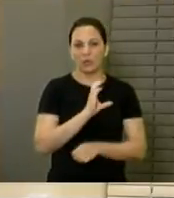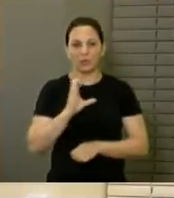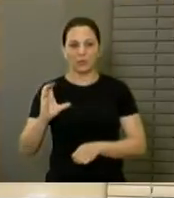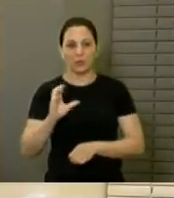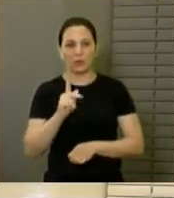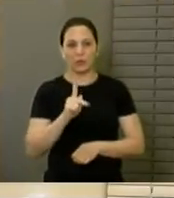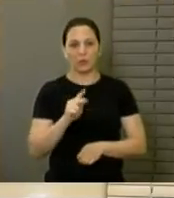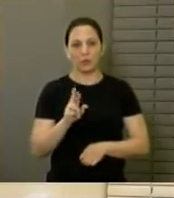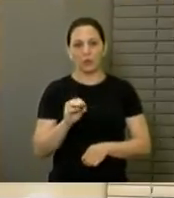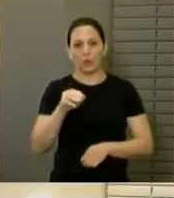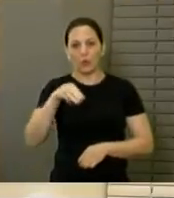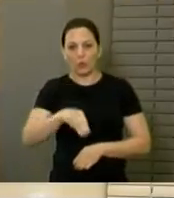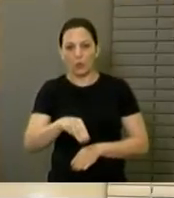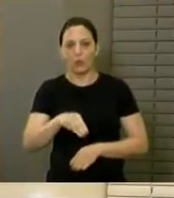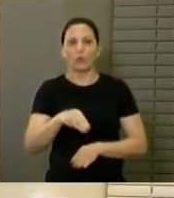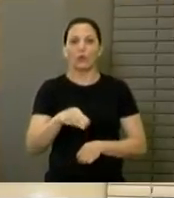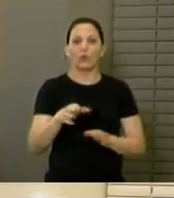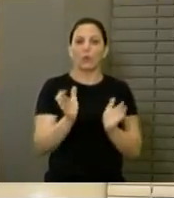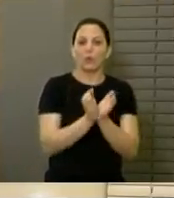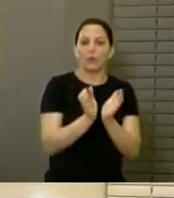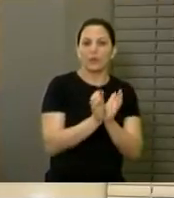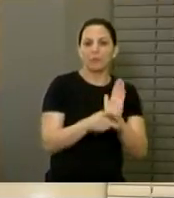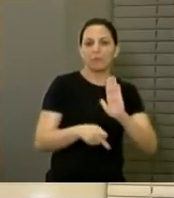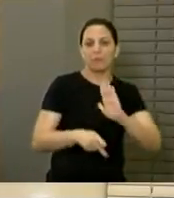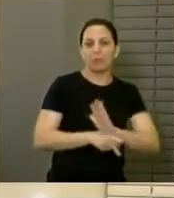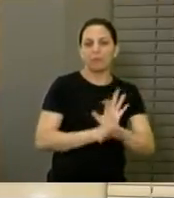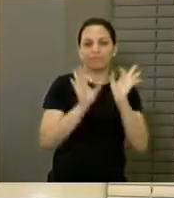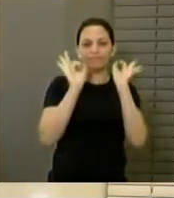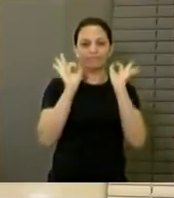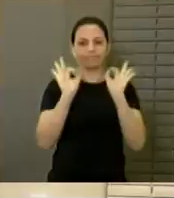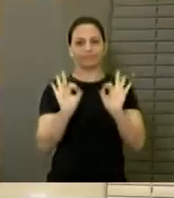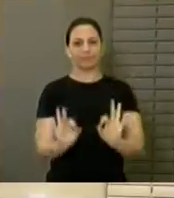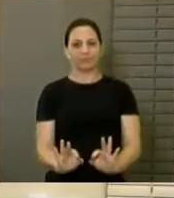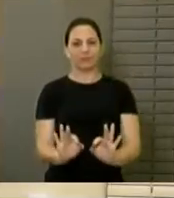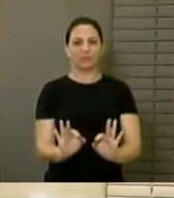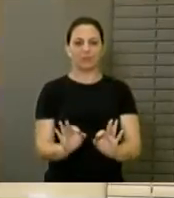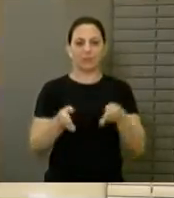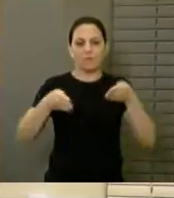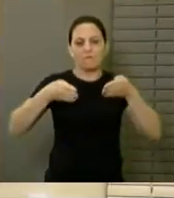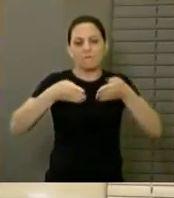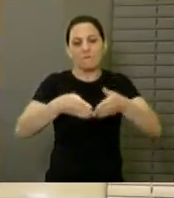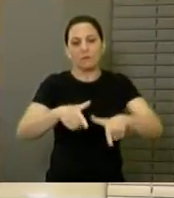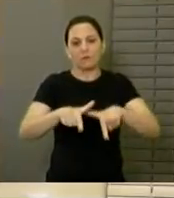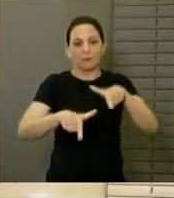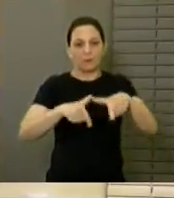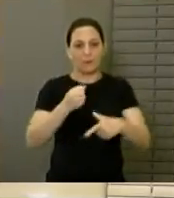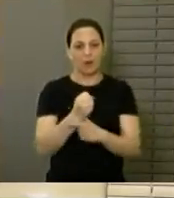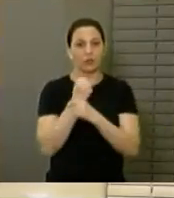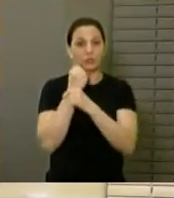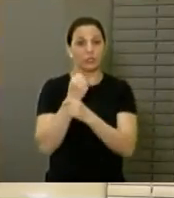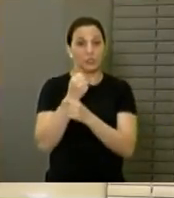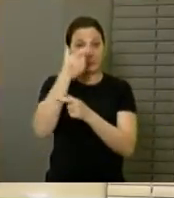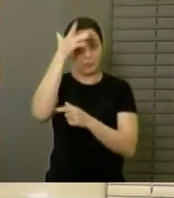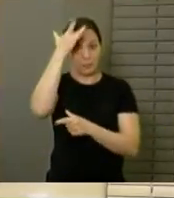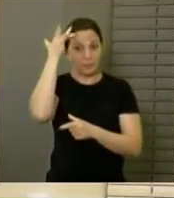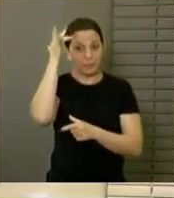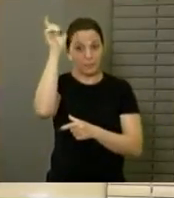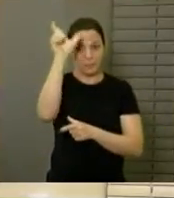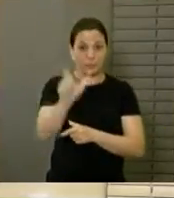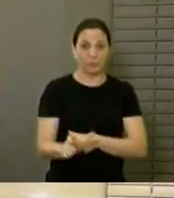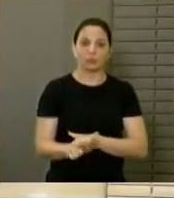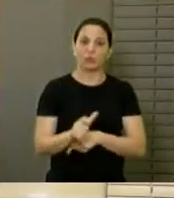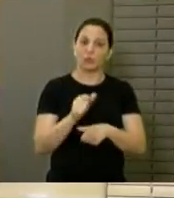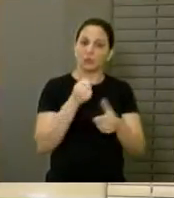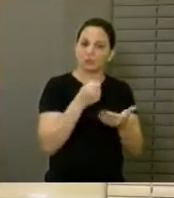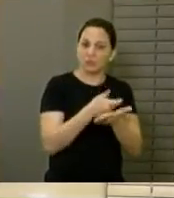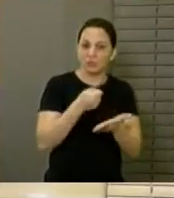de Araraquara, com uma equipe excepcional, dedicada ao trabalho na defesa do direito do consumidor.